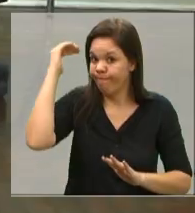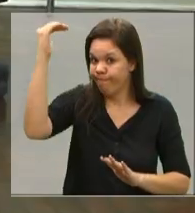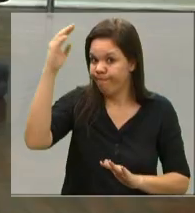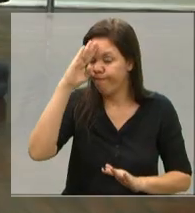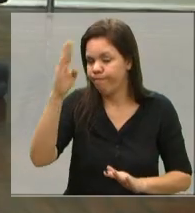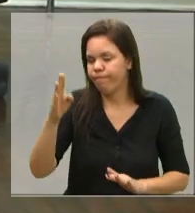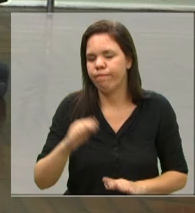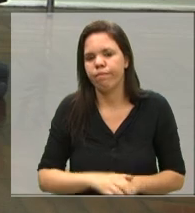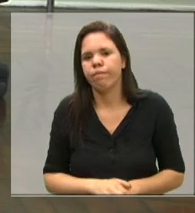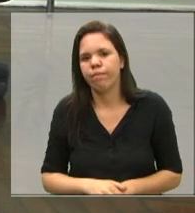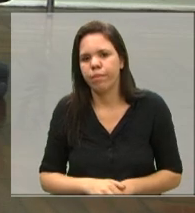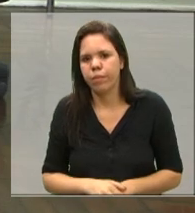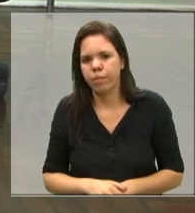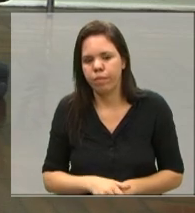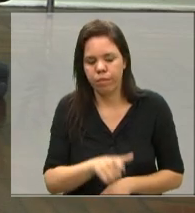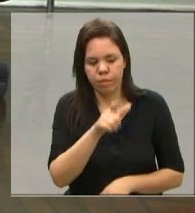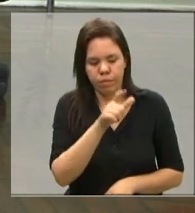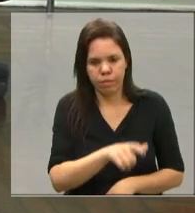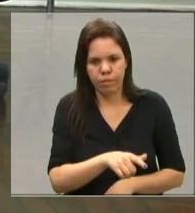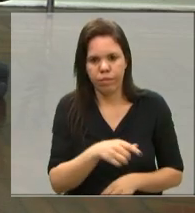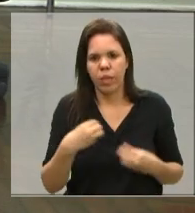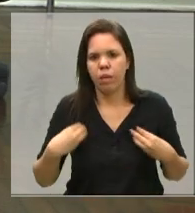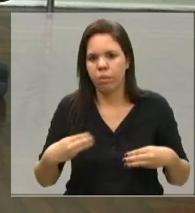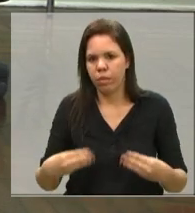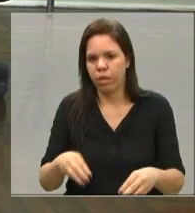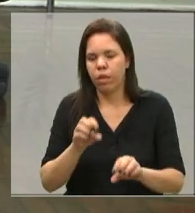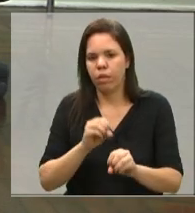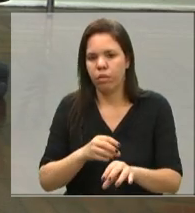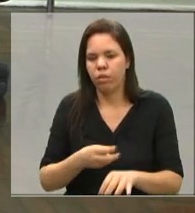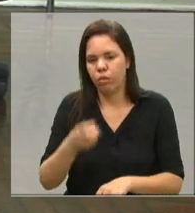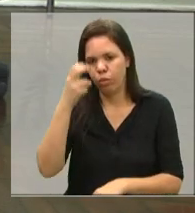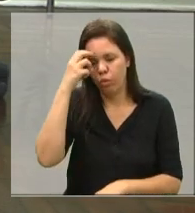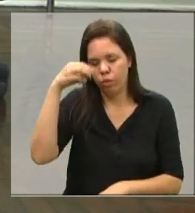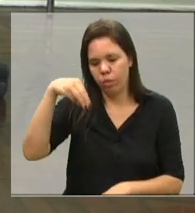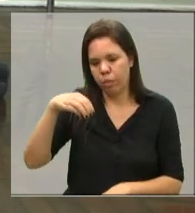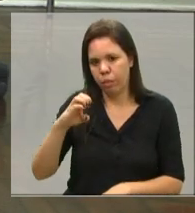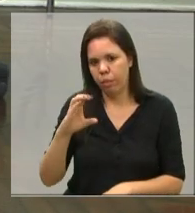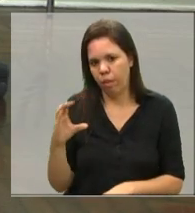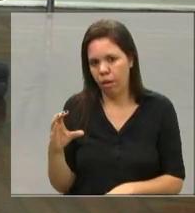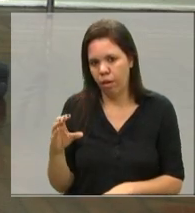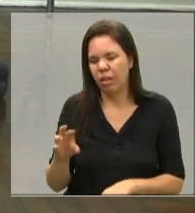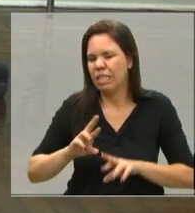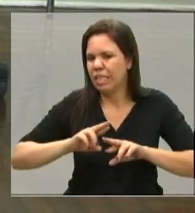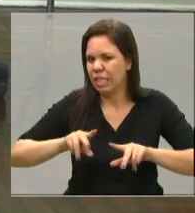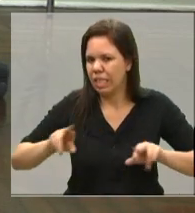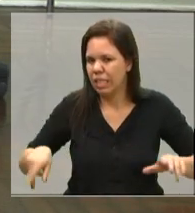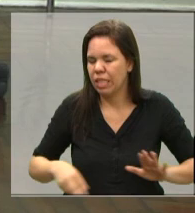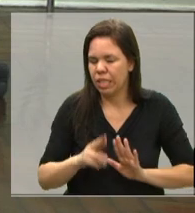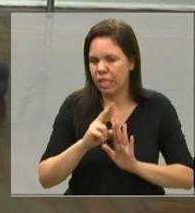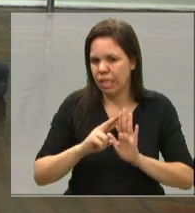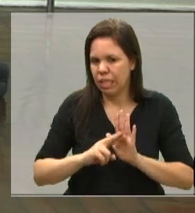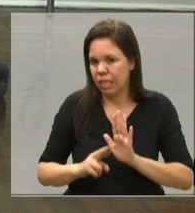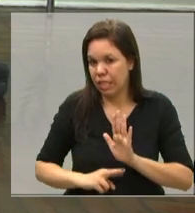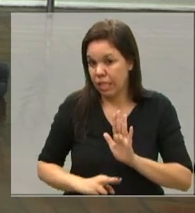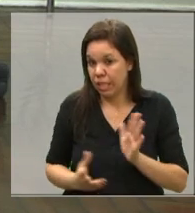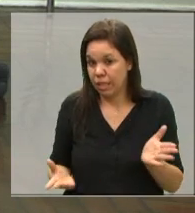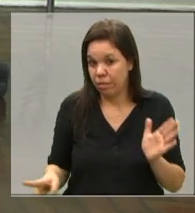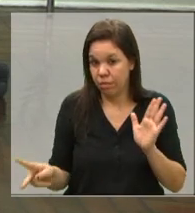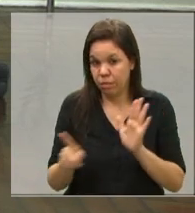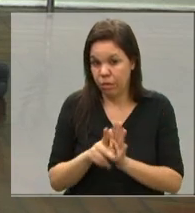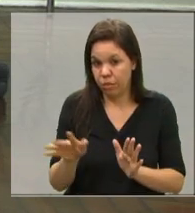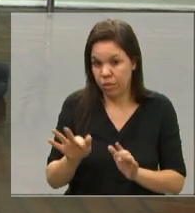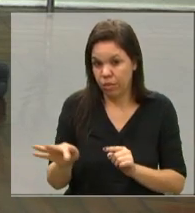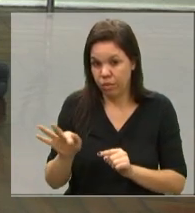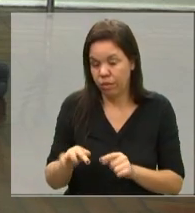são dadas pelo próprio Ministério da Educação e Cultura, o MEC, mas há também uma série de regramentos que